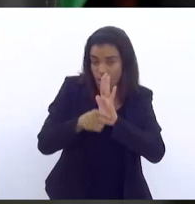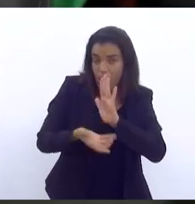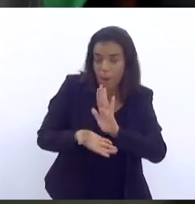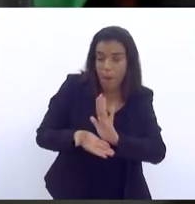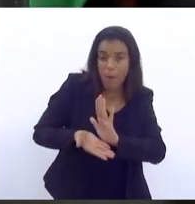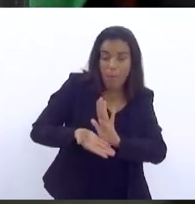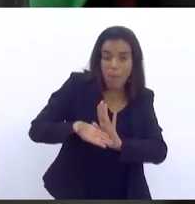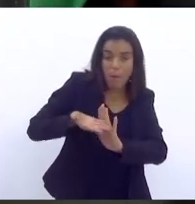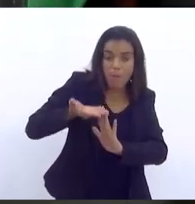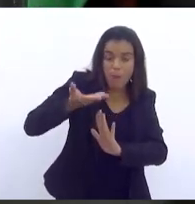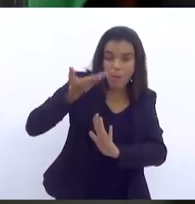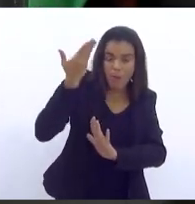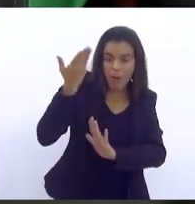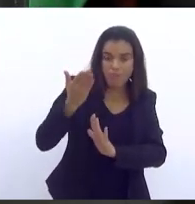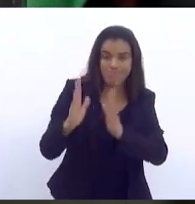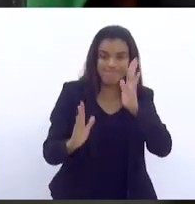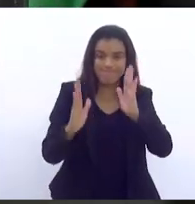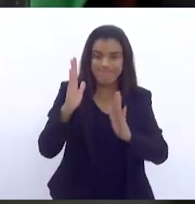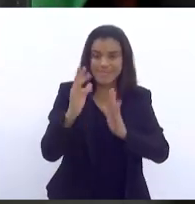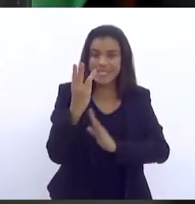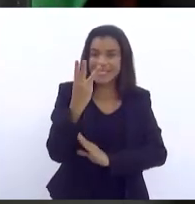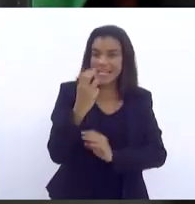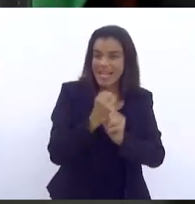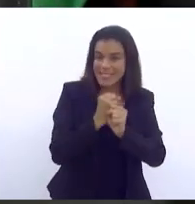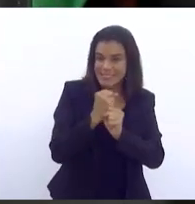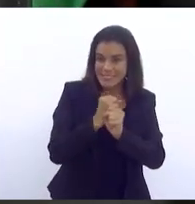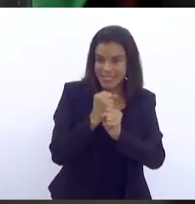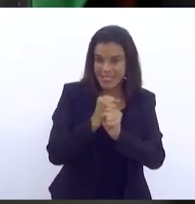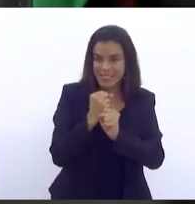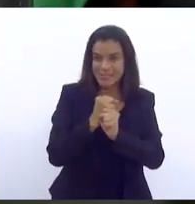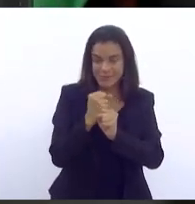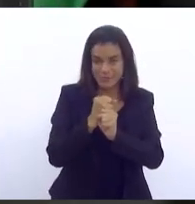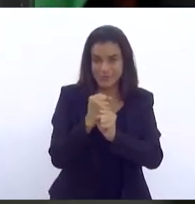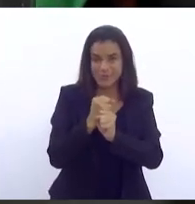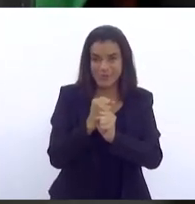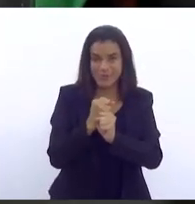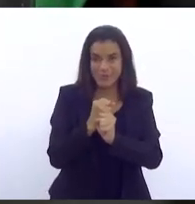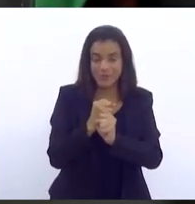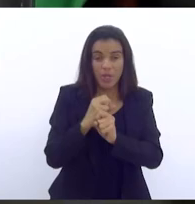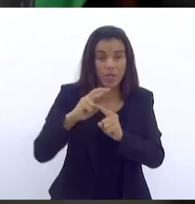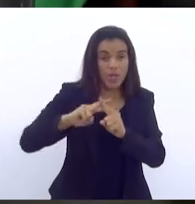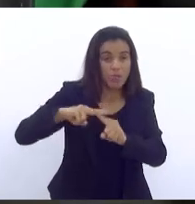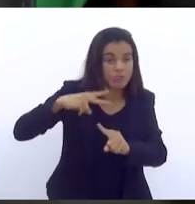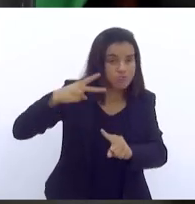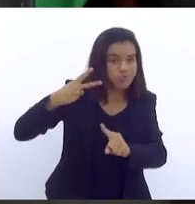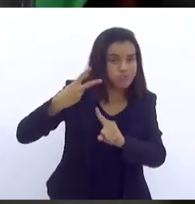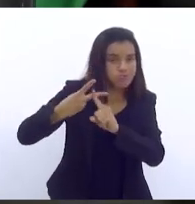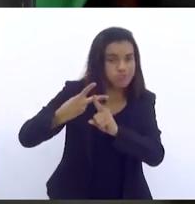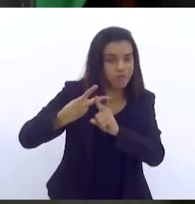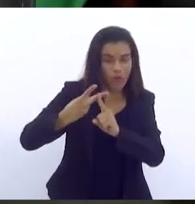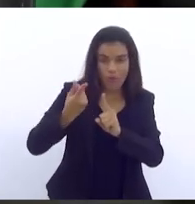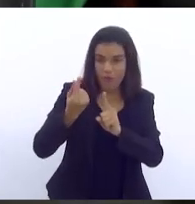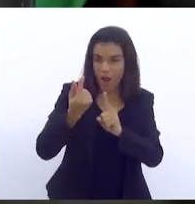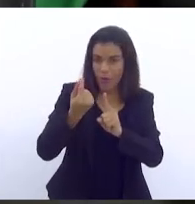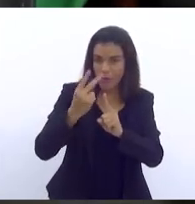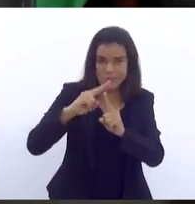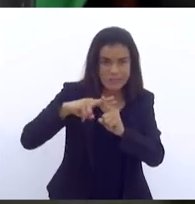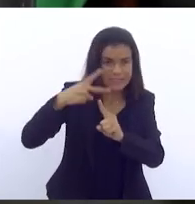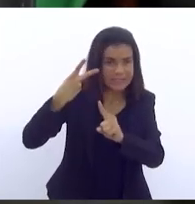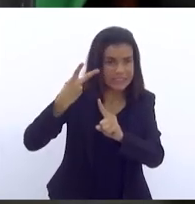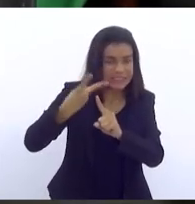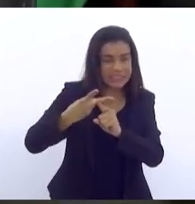últimos 3 anos né vou falar aqui para dar o corte da pandemia duplicou né no mínimo